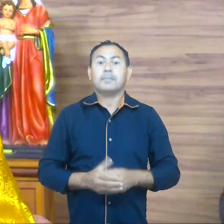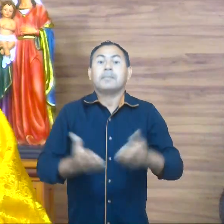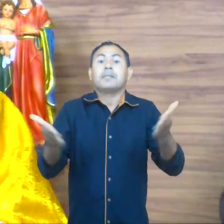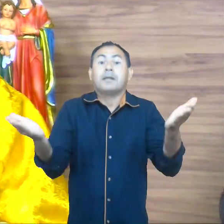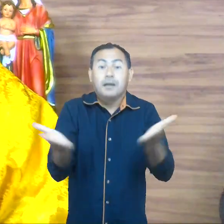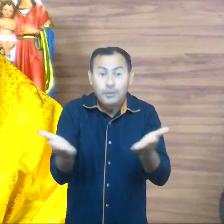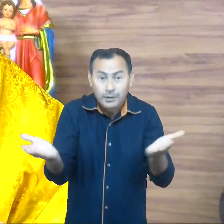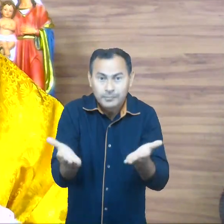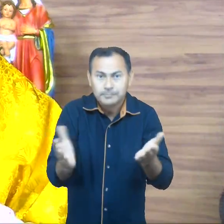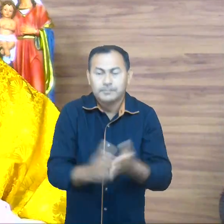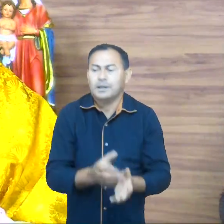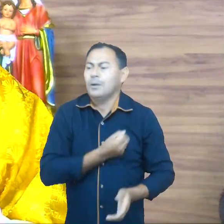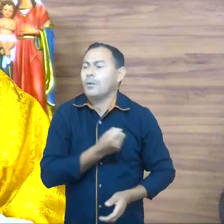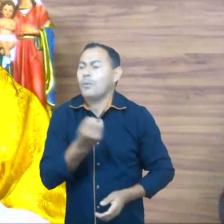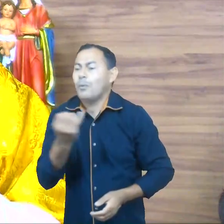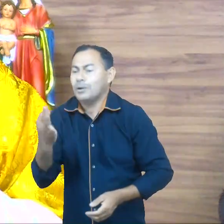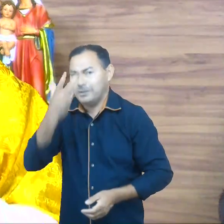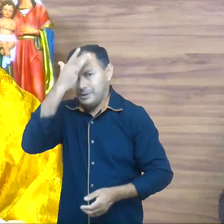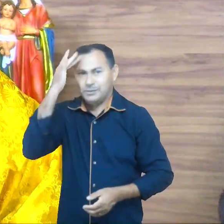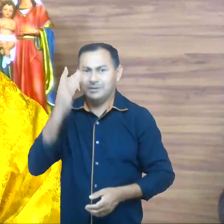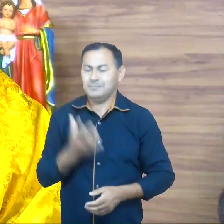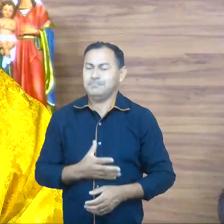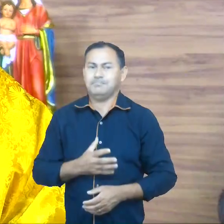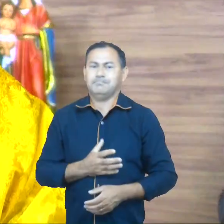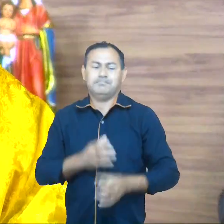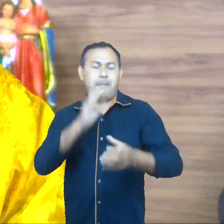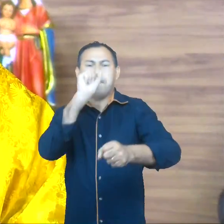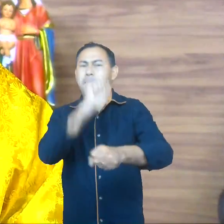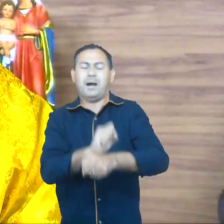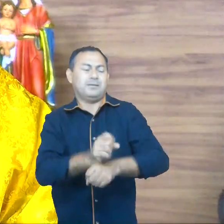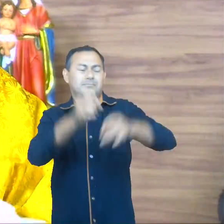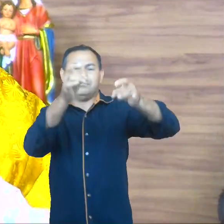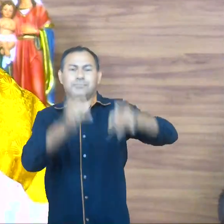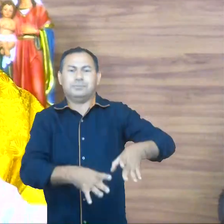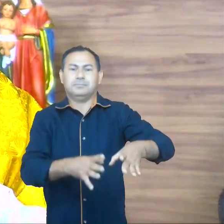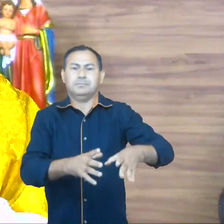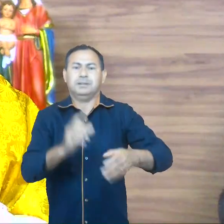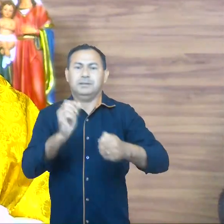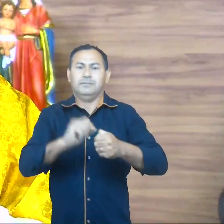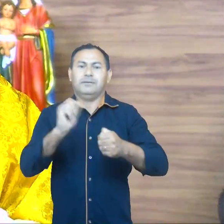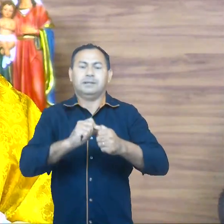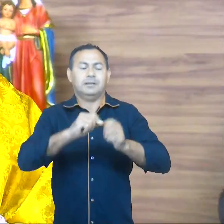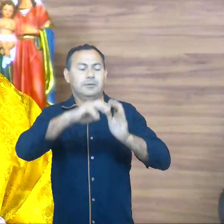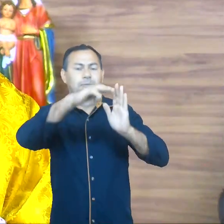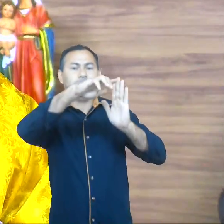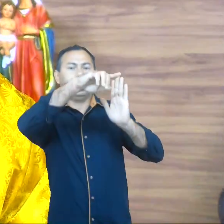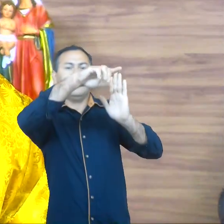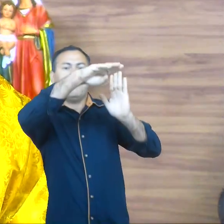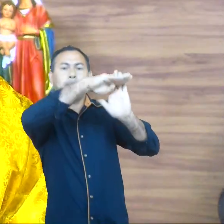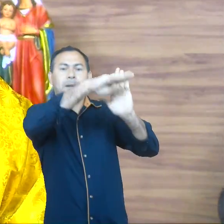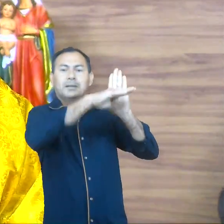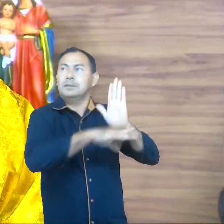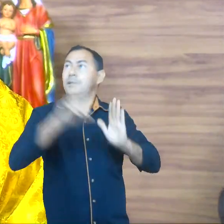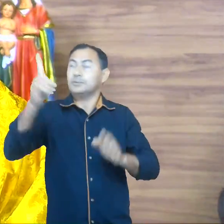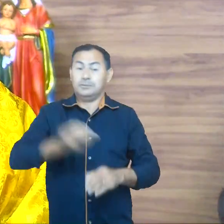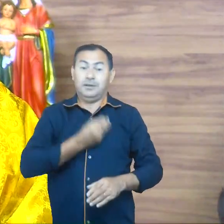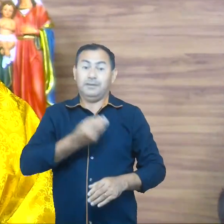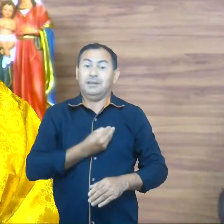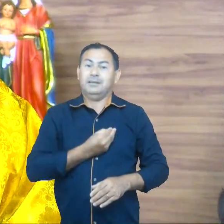Agora, muitas pessoas desistem de realizar o plano de Deus na vida